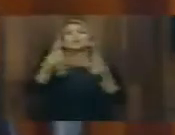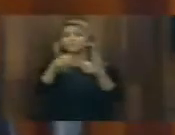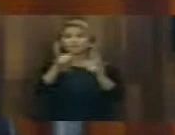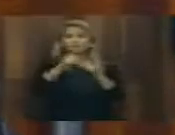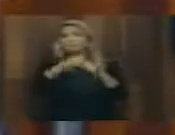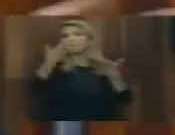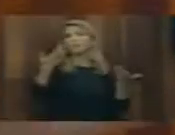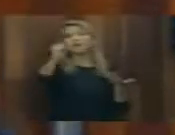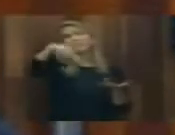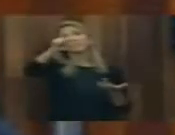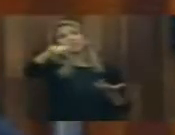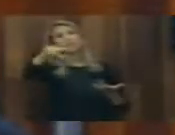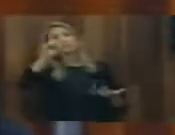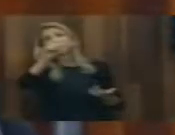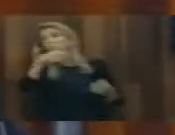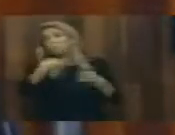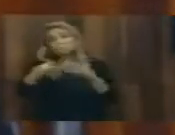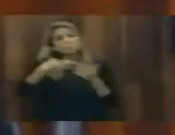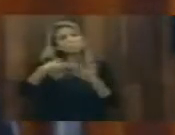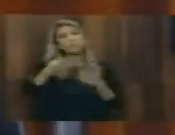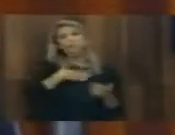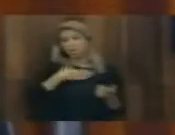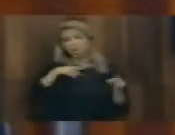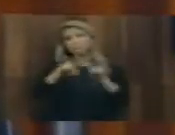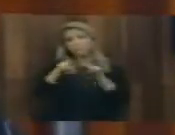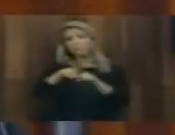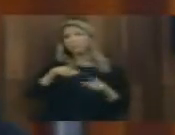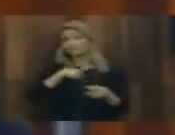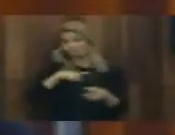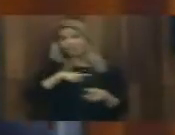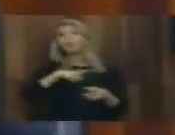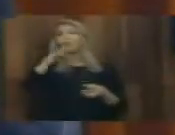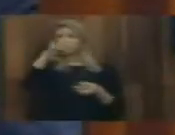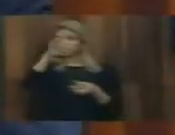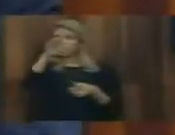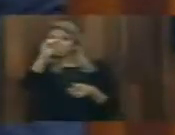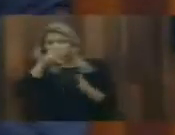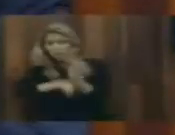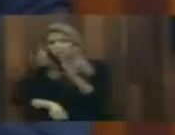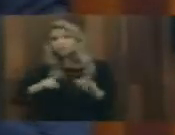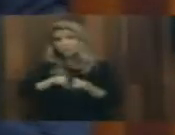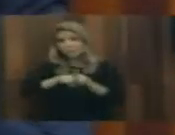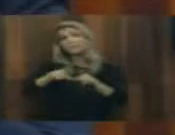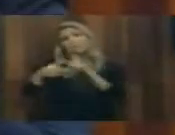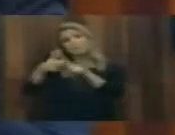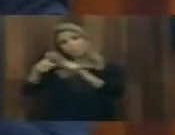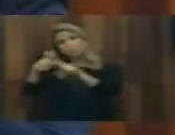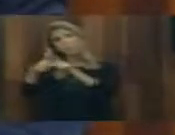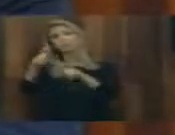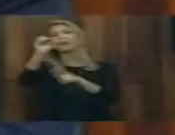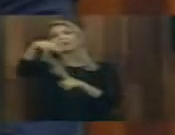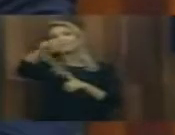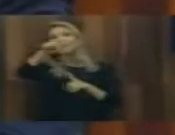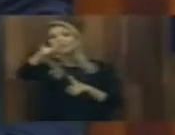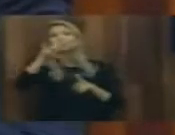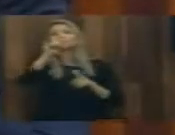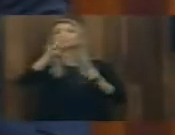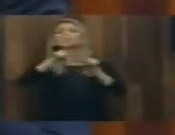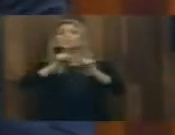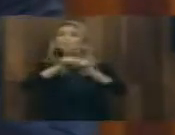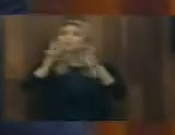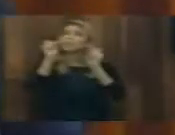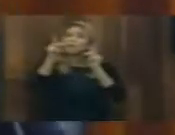anexo, né? Porque hoje até mesmo eu estou com um veto, que era um problema de um anexo. Mas o que, que é